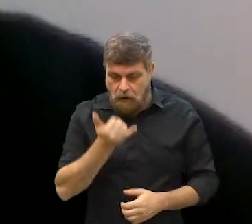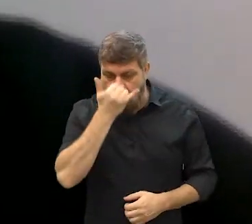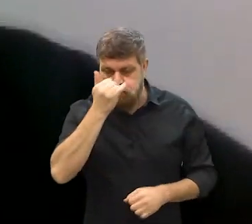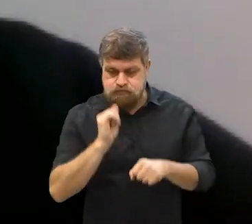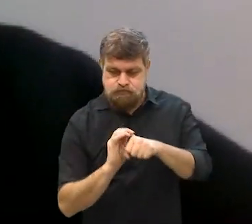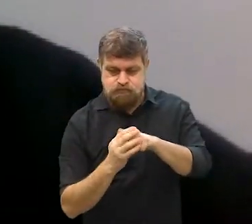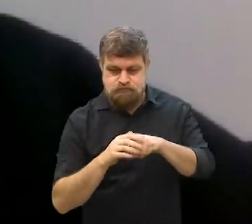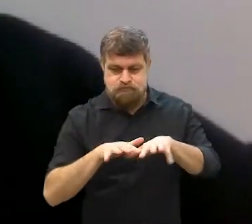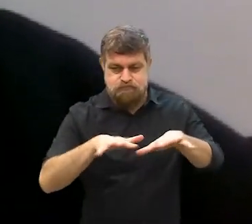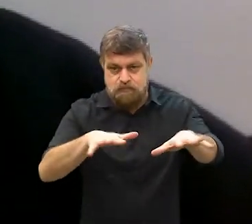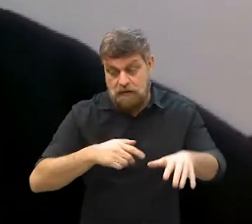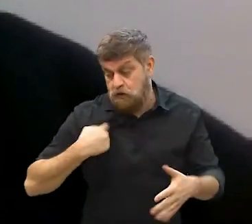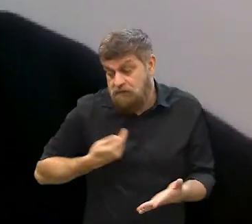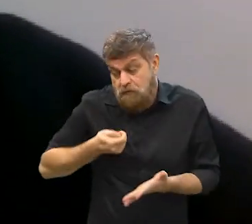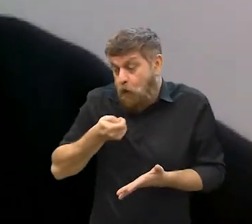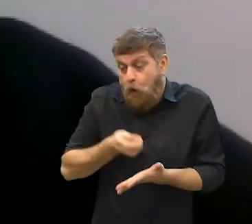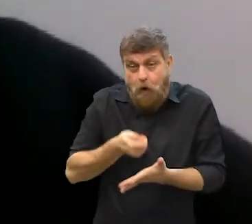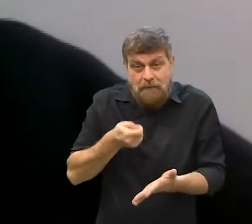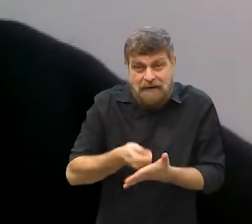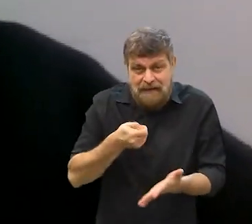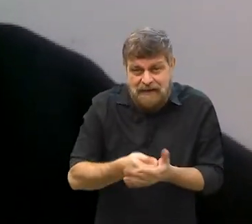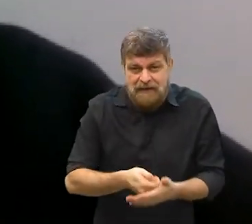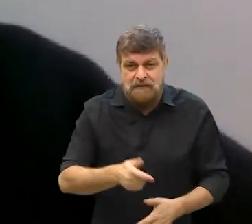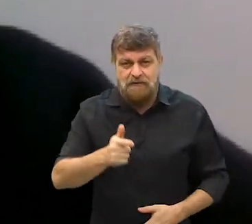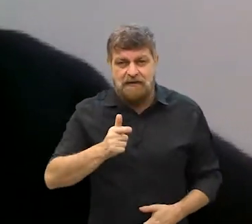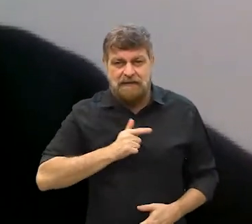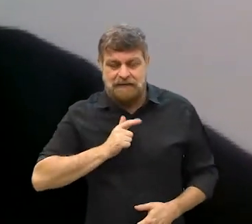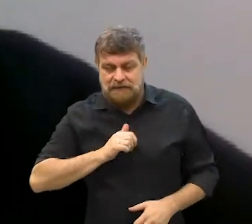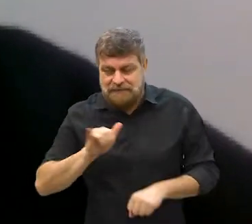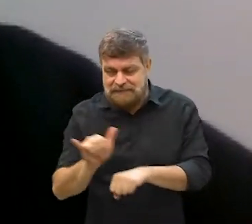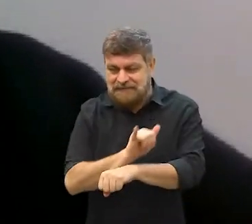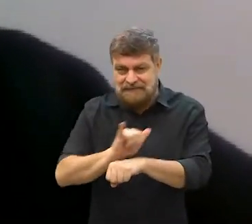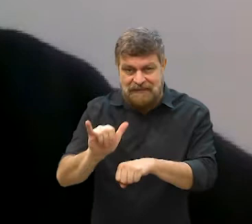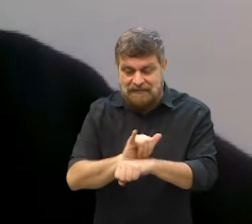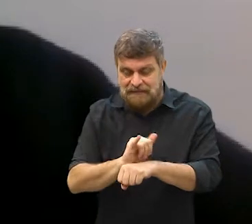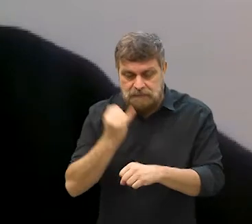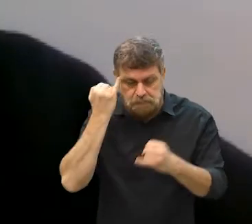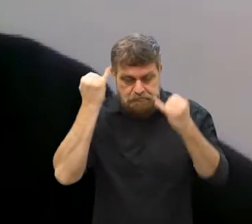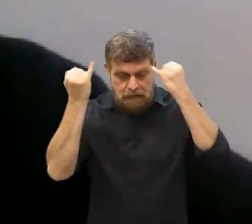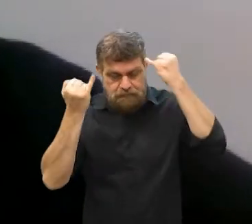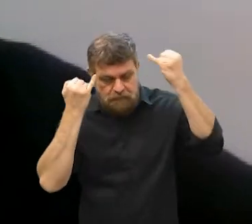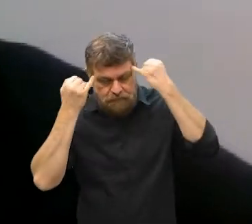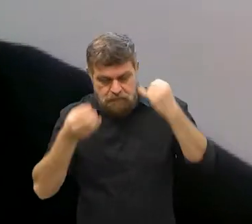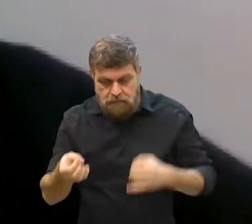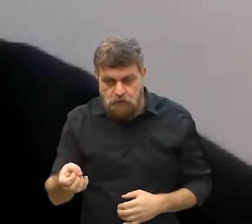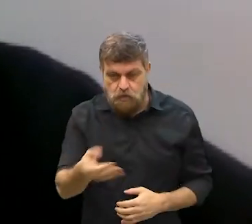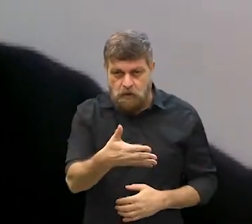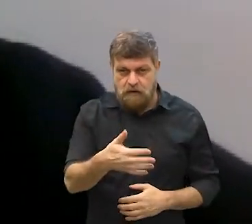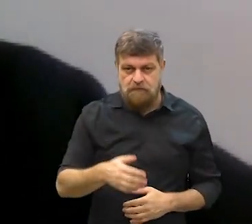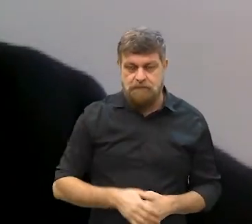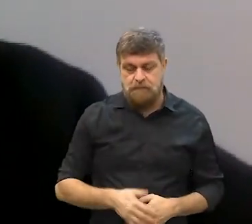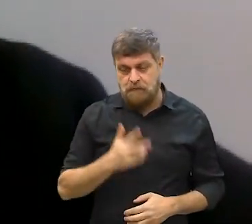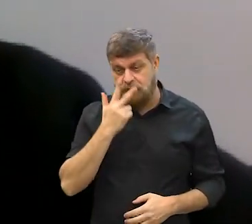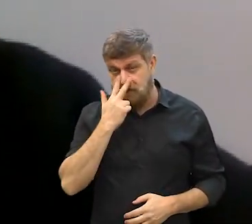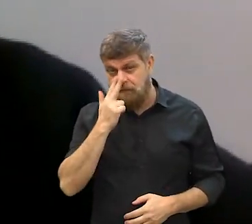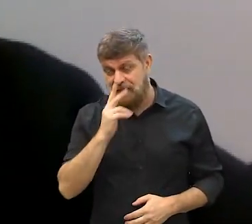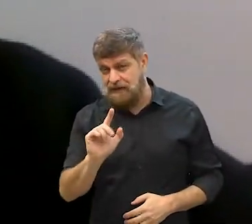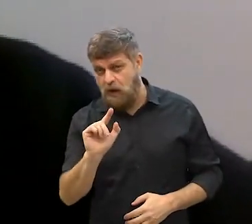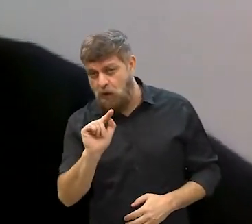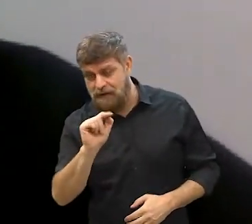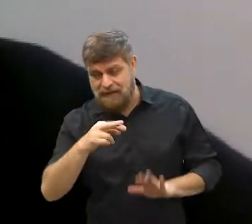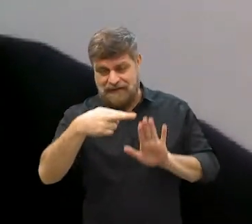foi obrigado, né? E tivemos que criar outras estratégias, me parece claro que a